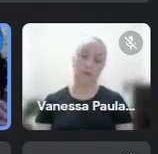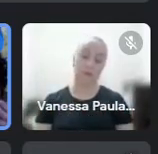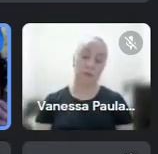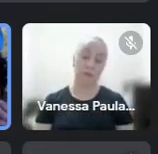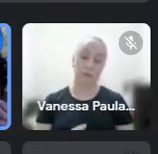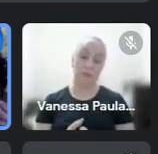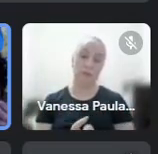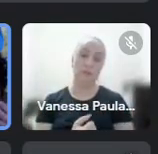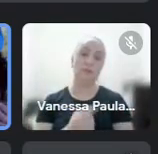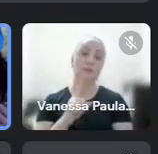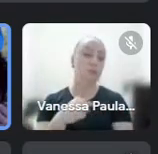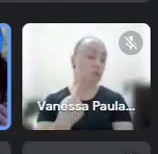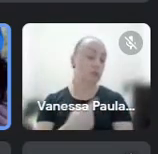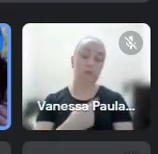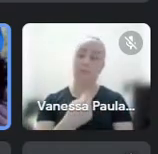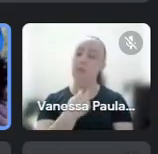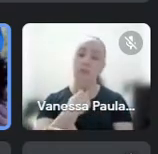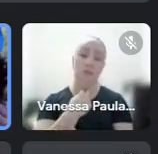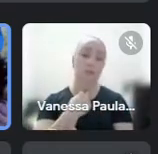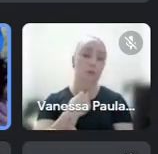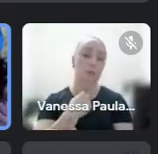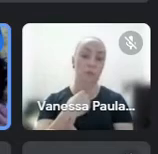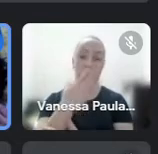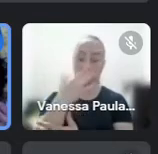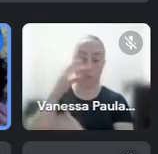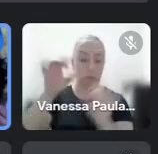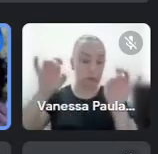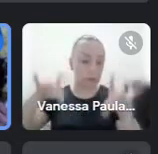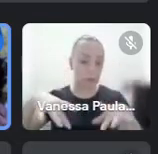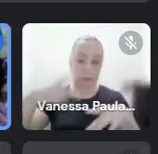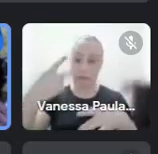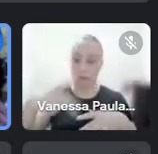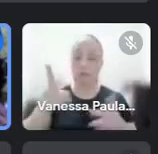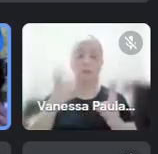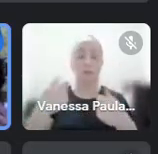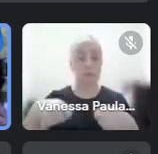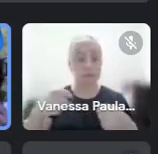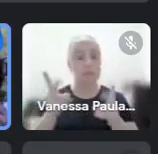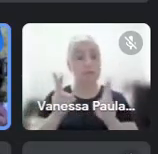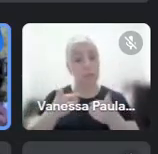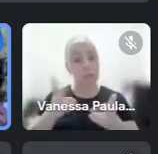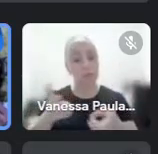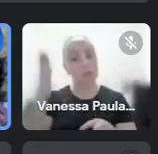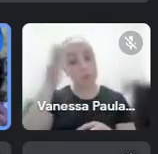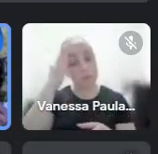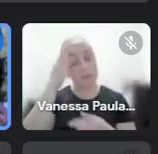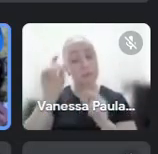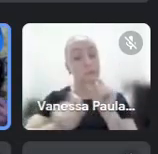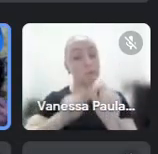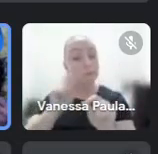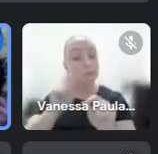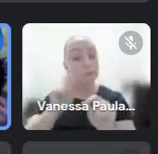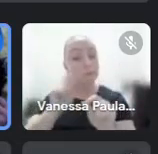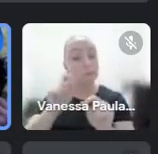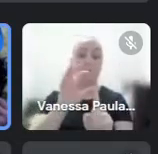A gente não pode desistir disso, né? A gente precisa continuar para saber qual é o impacto